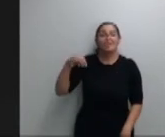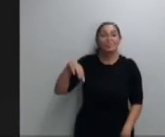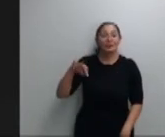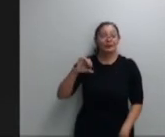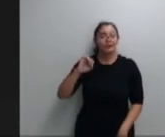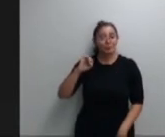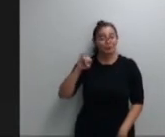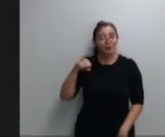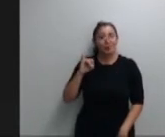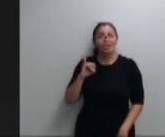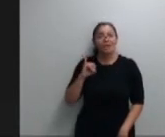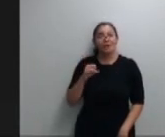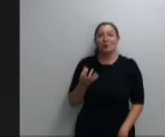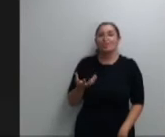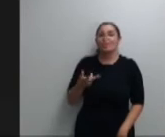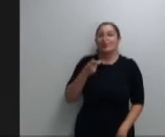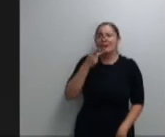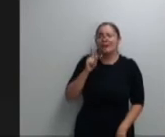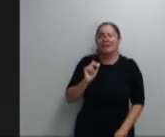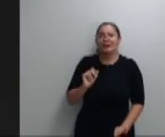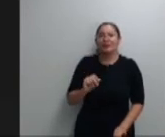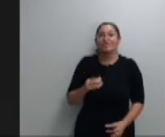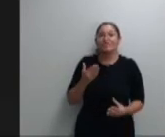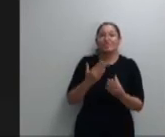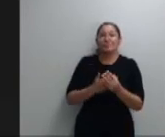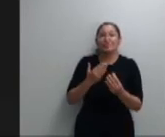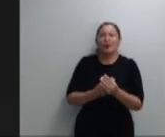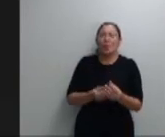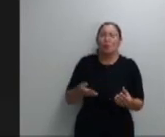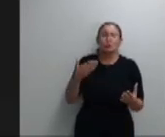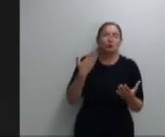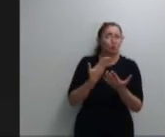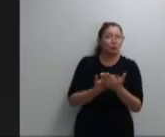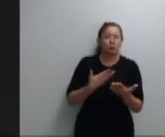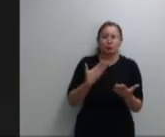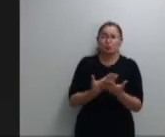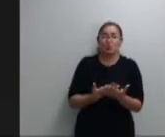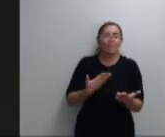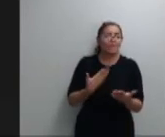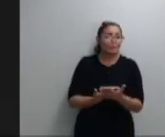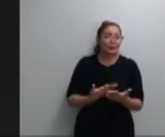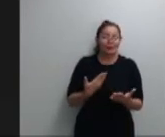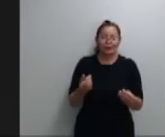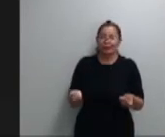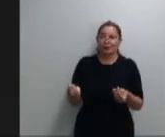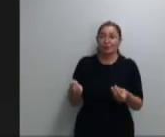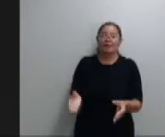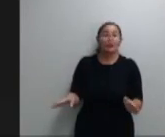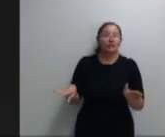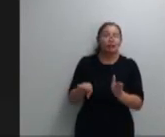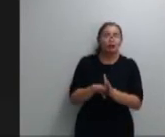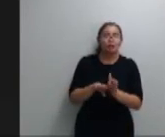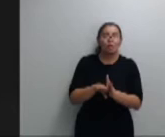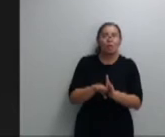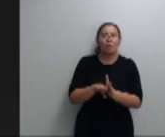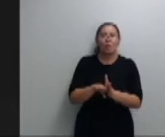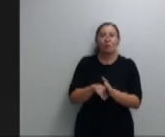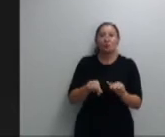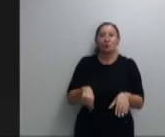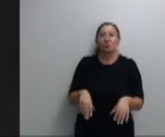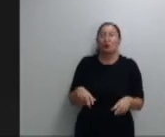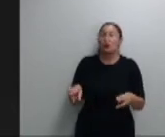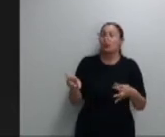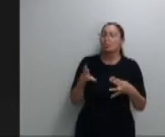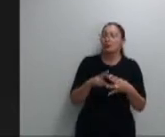eu iria até fazer porque esse processo eu estudei tanto desde o ano passado ele chegou via tutela provisória e chegou este ano o recurso